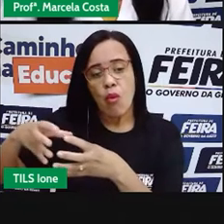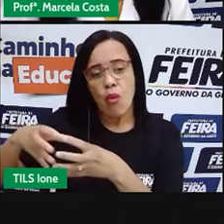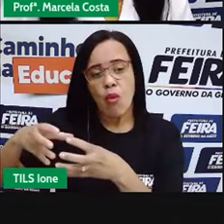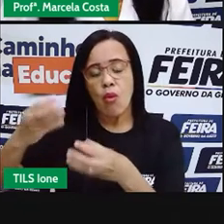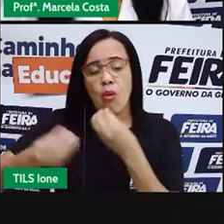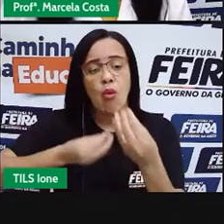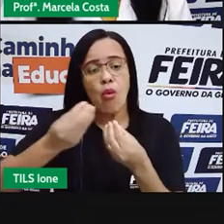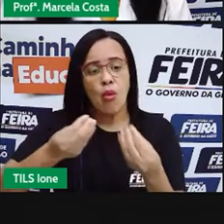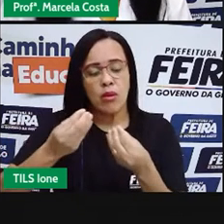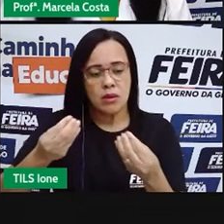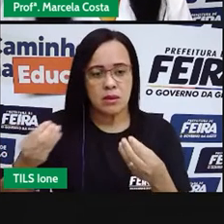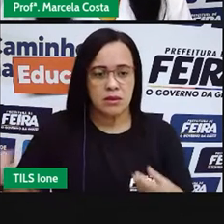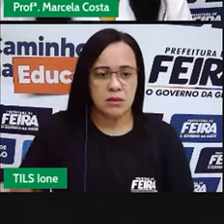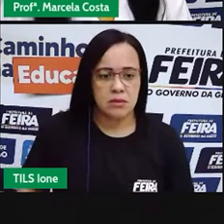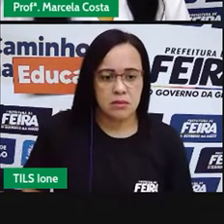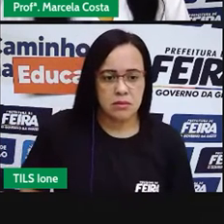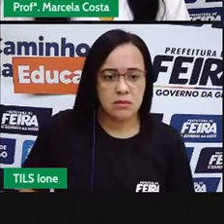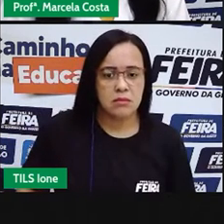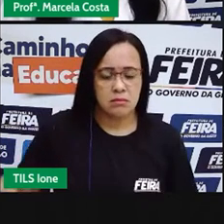a